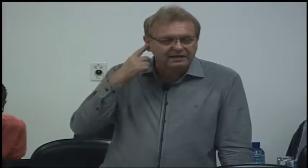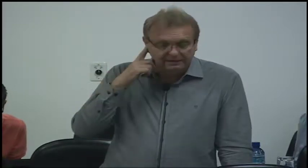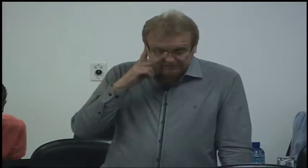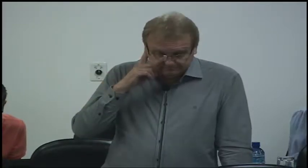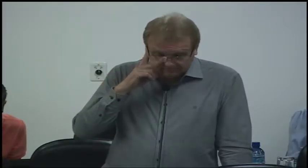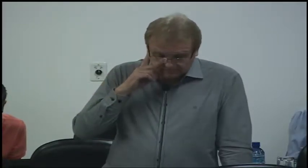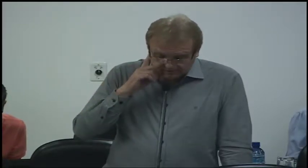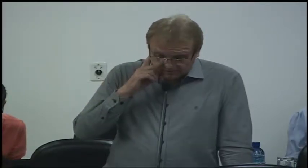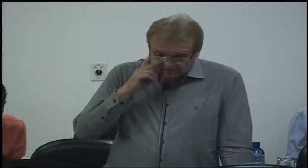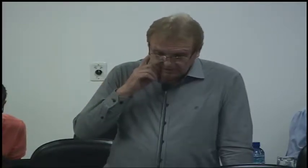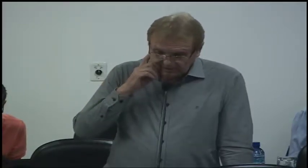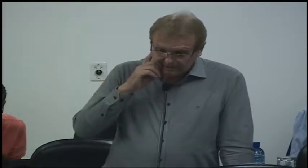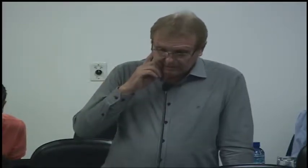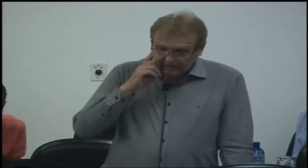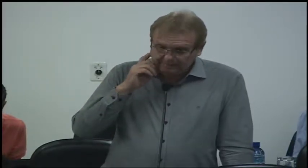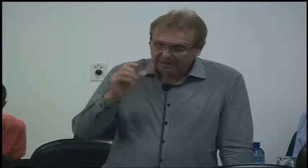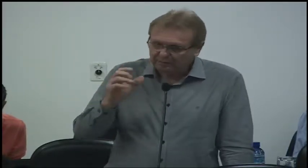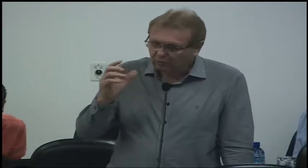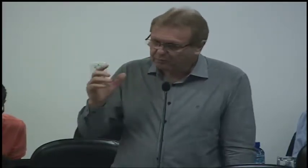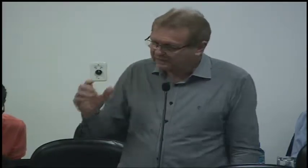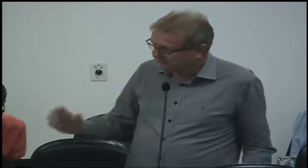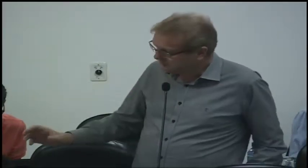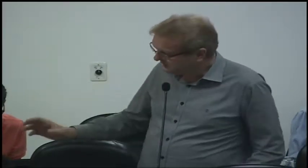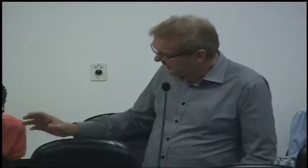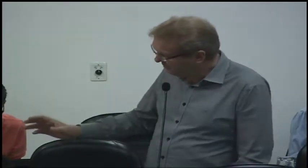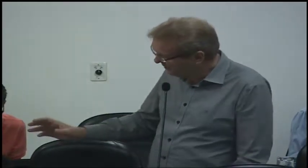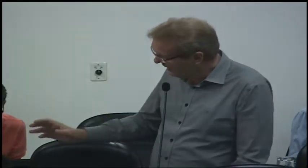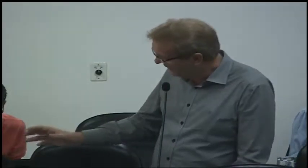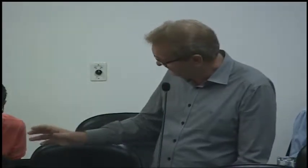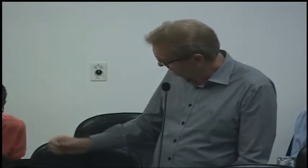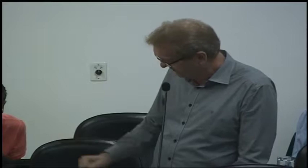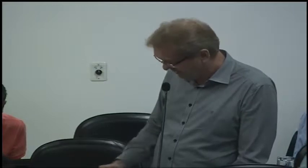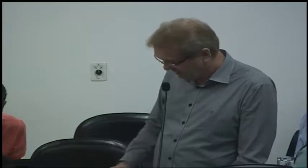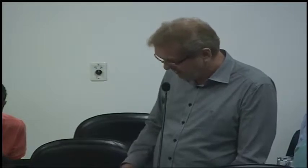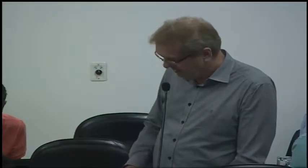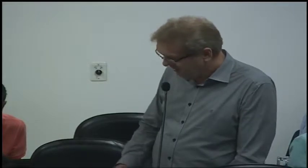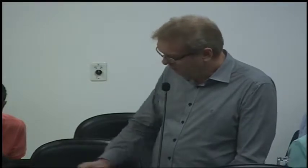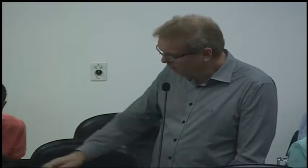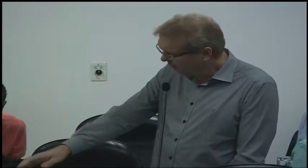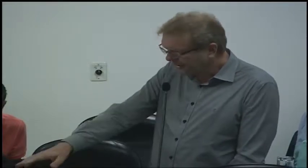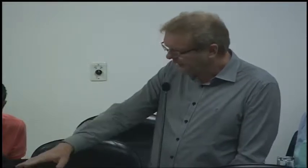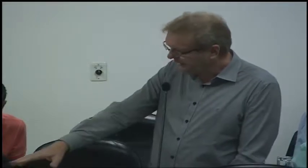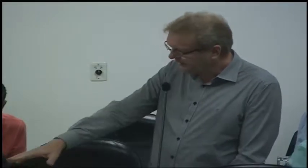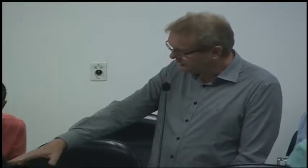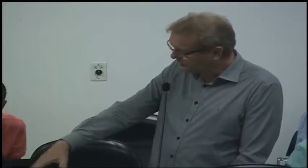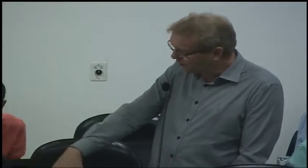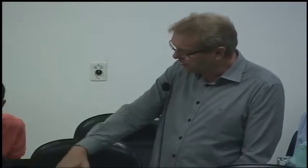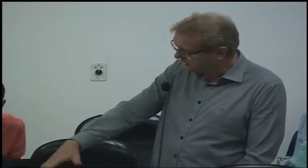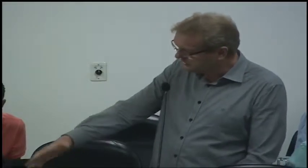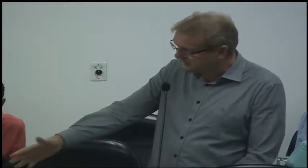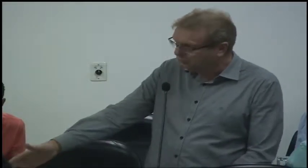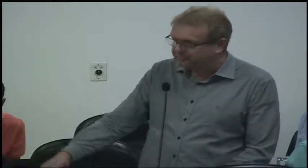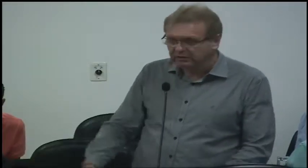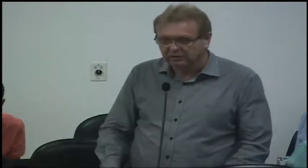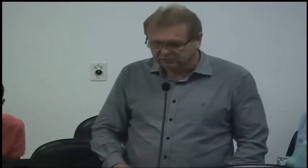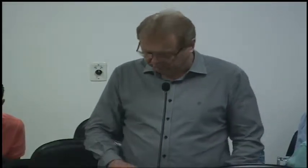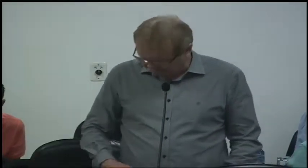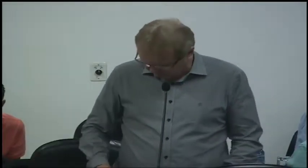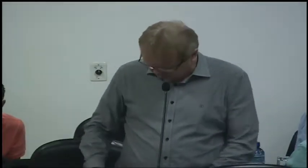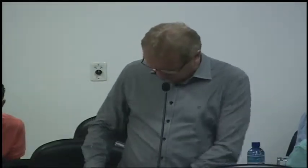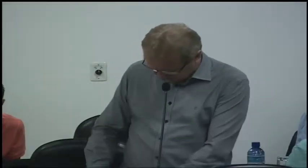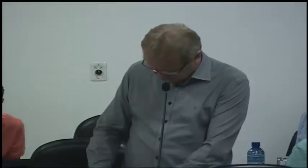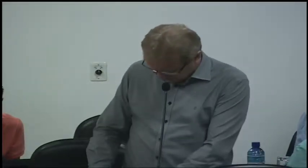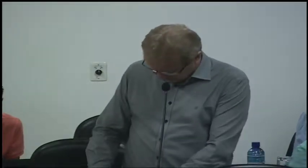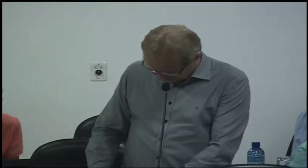né? A minha preocupação sempre muito bem, esses lucros aí, 5 bilhões do